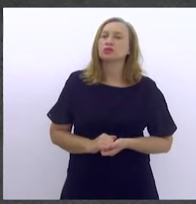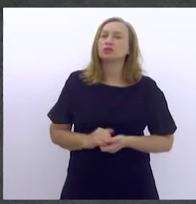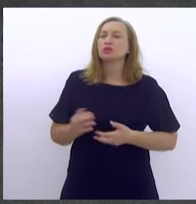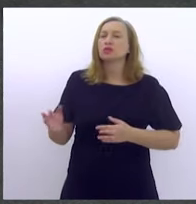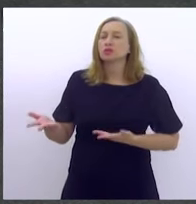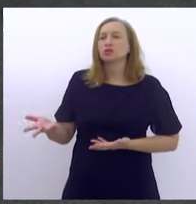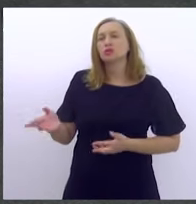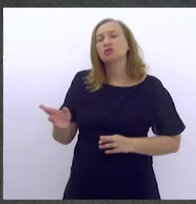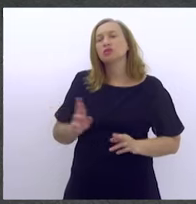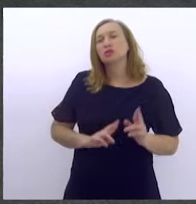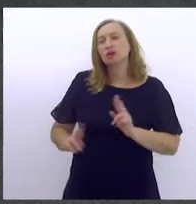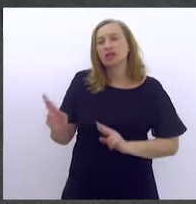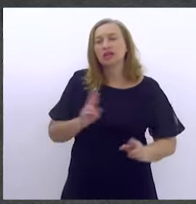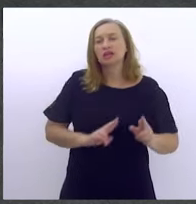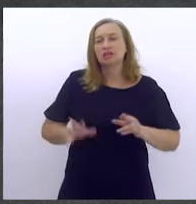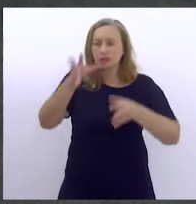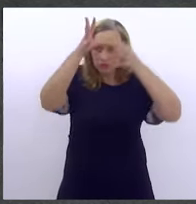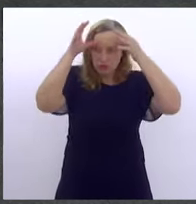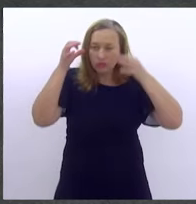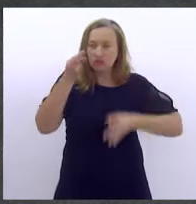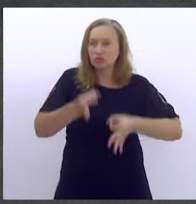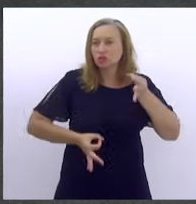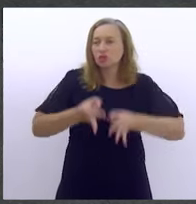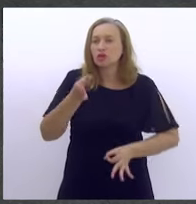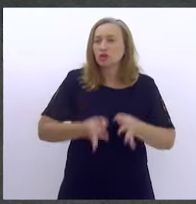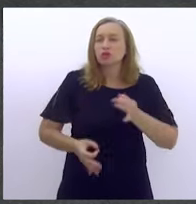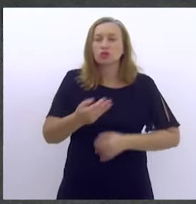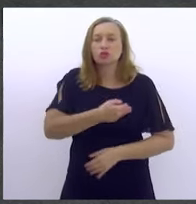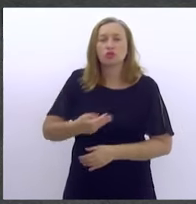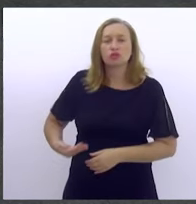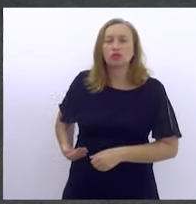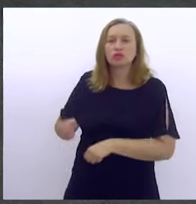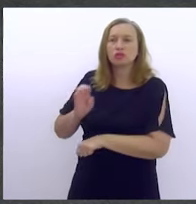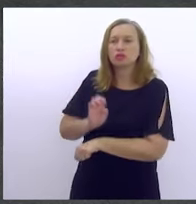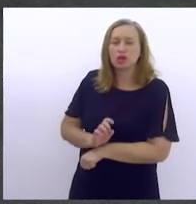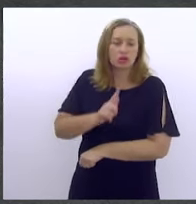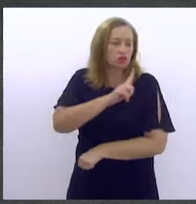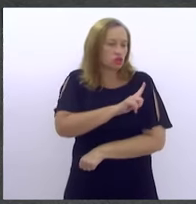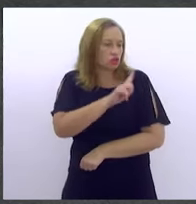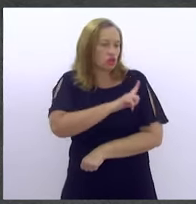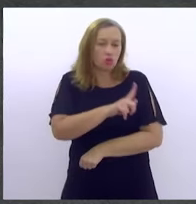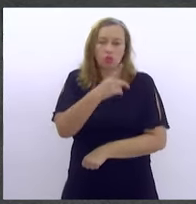Contas, para que o governo do Estado faça a sua gestão